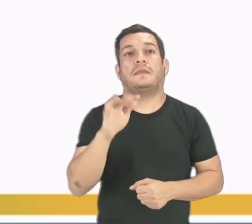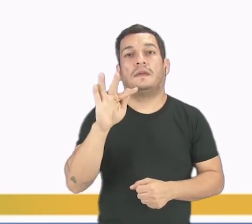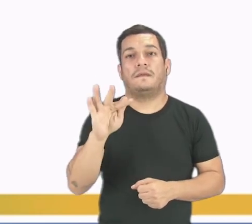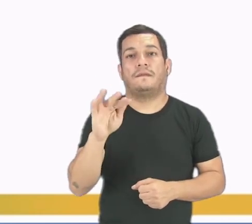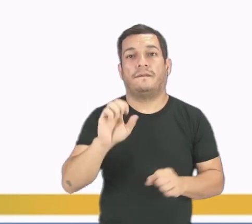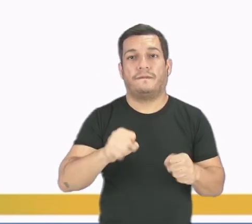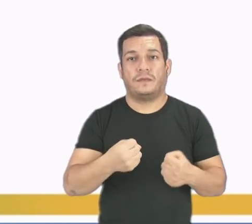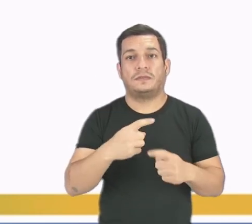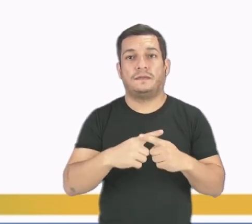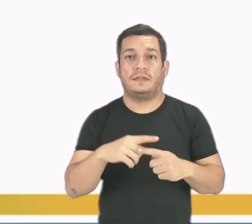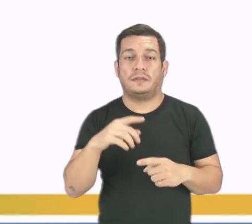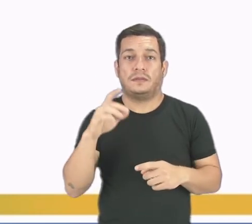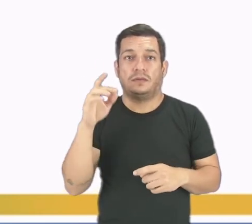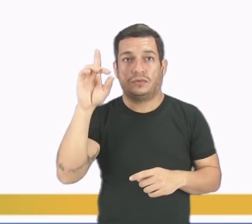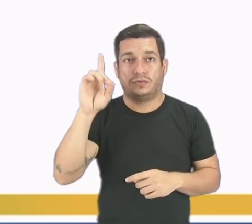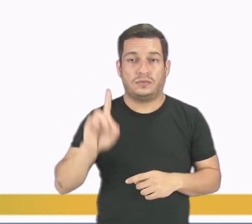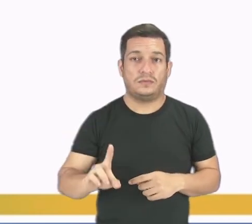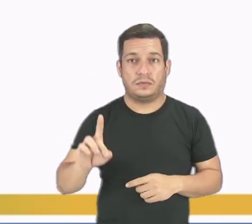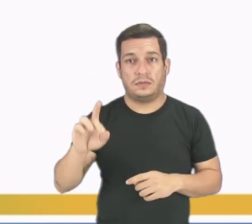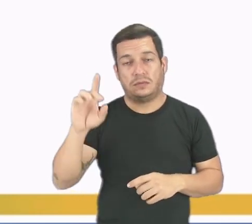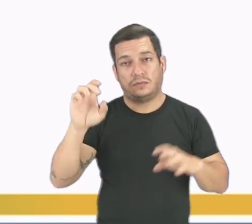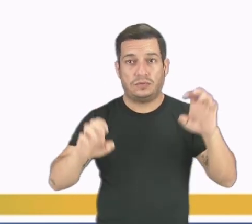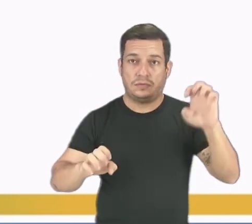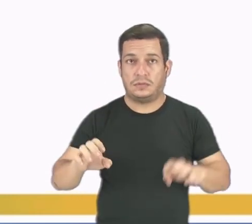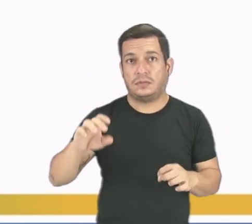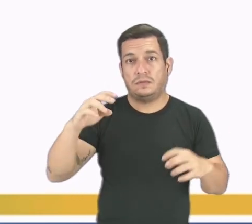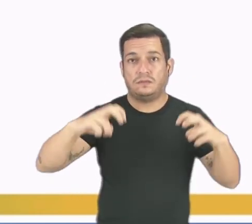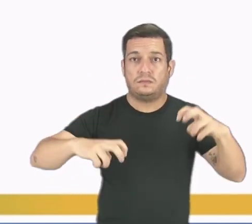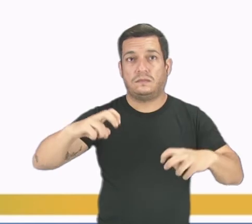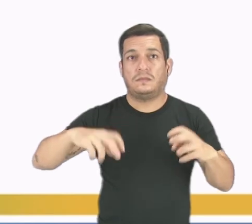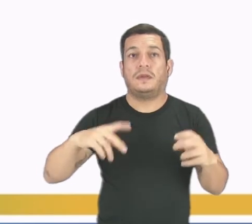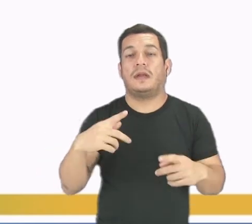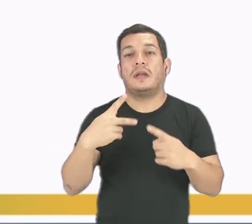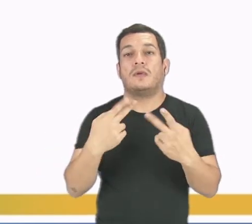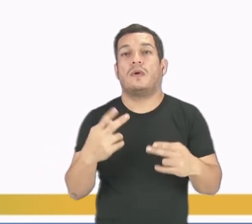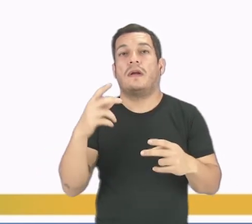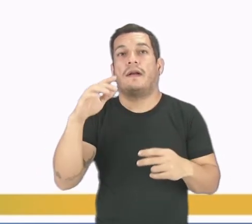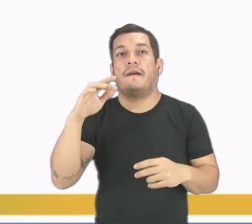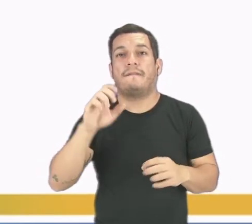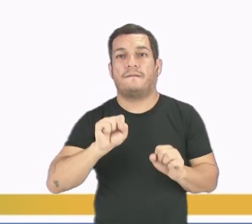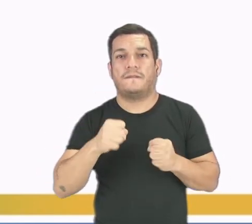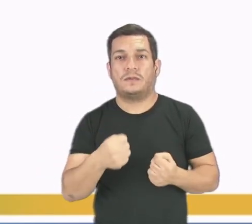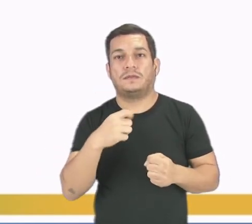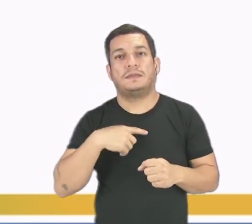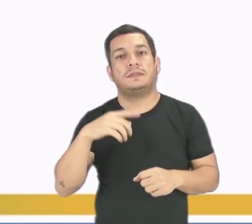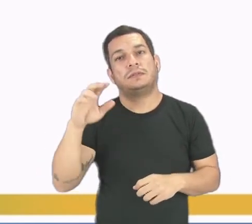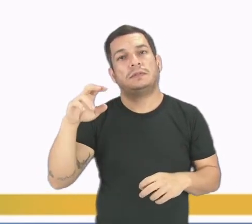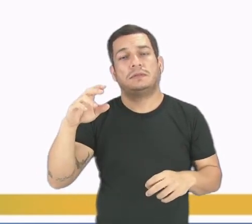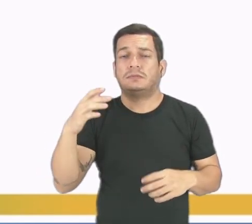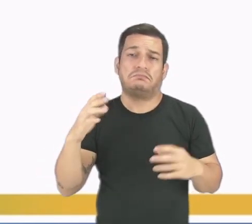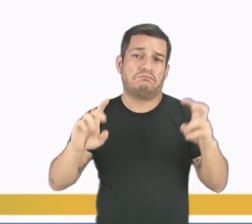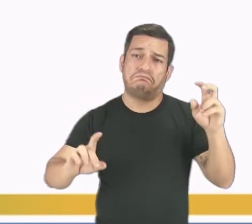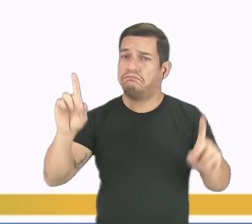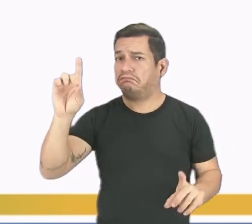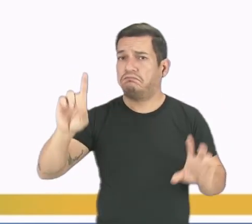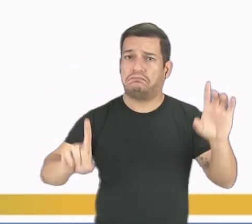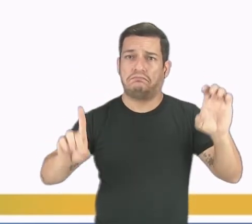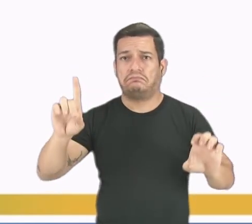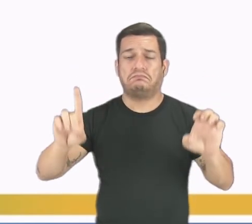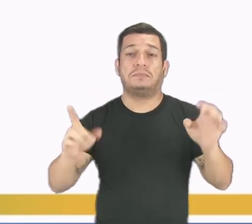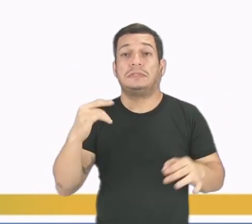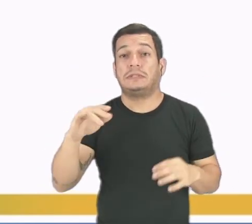bem? Então, o momento resultante é a soma de todos os momentos. Às vezes eu preciso de mais forças para girar o